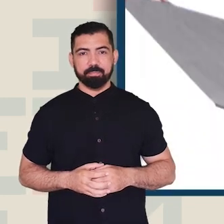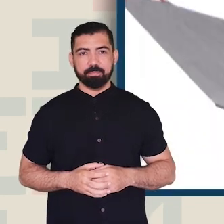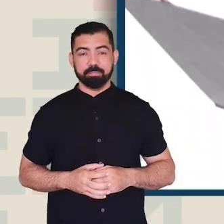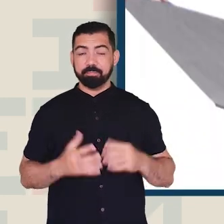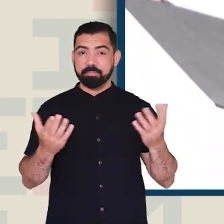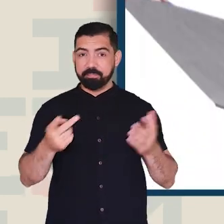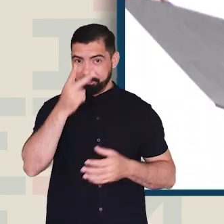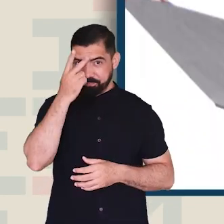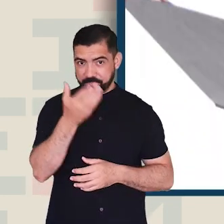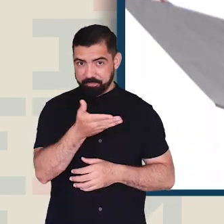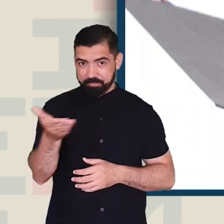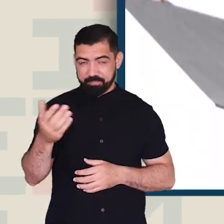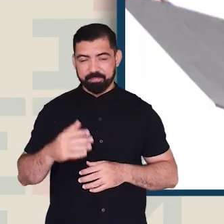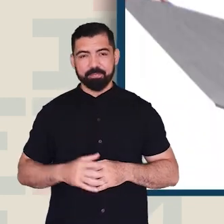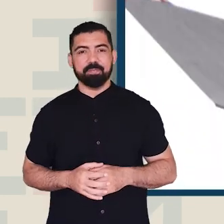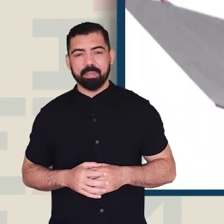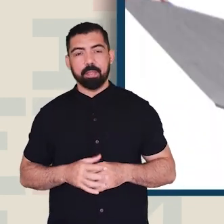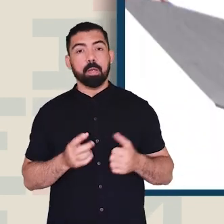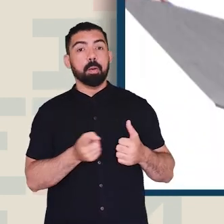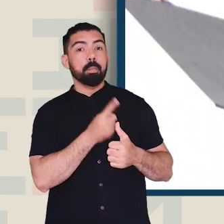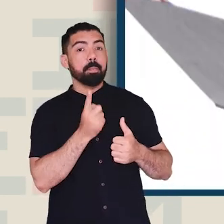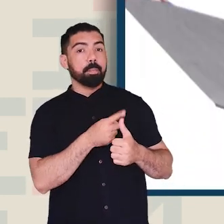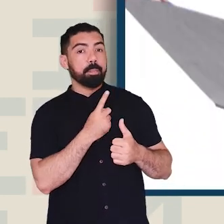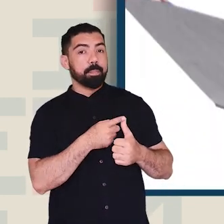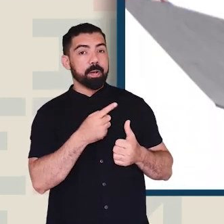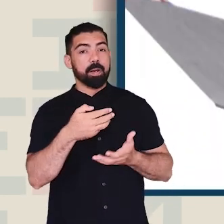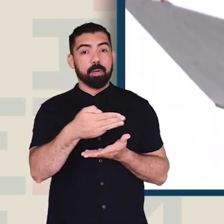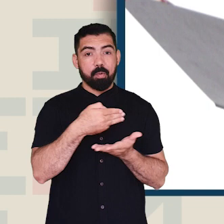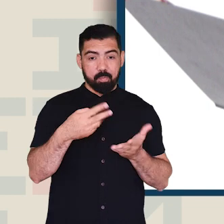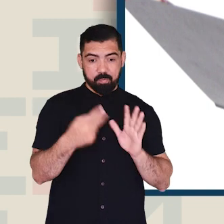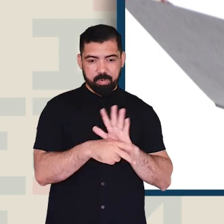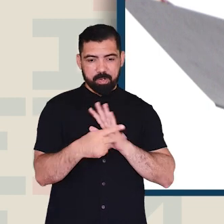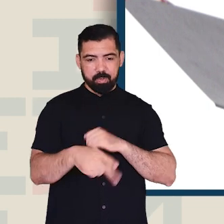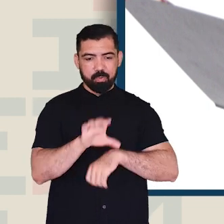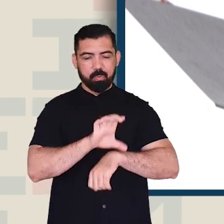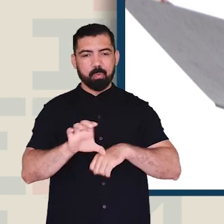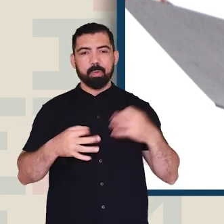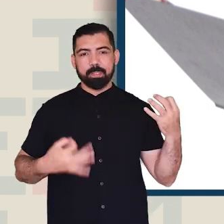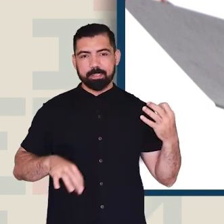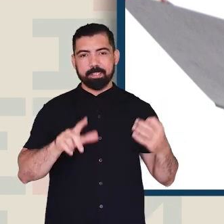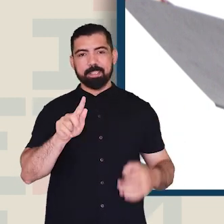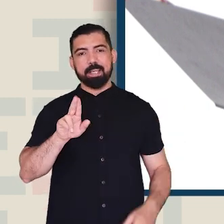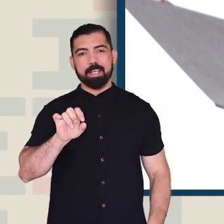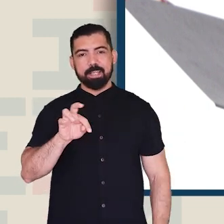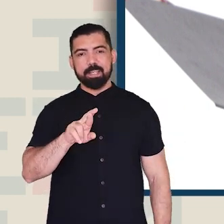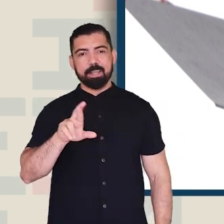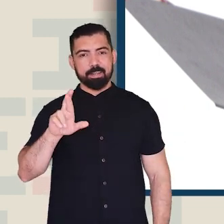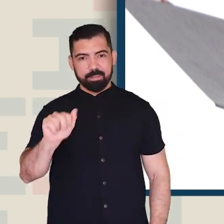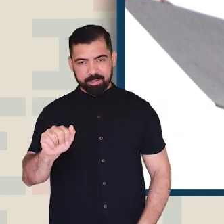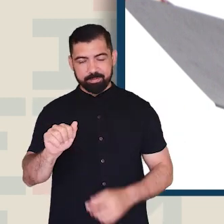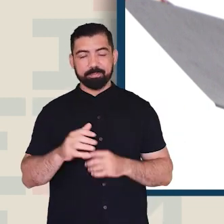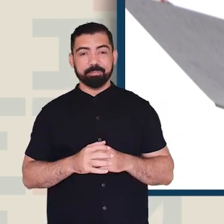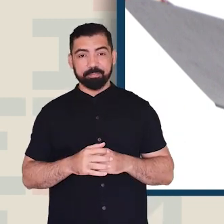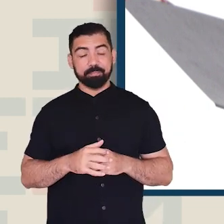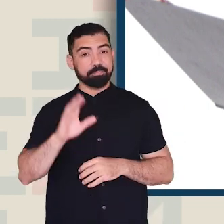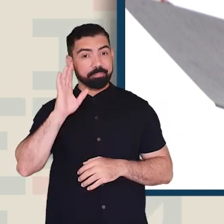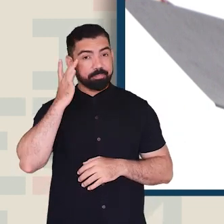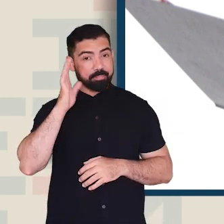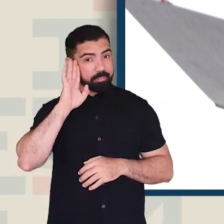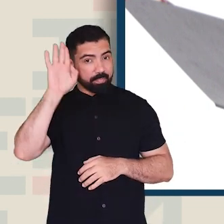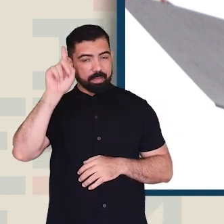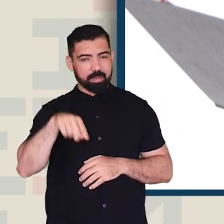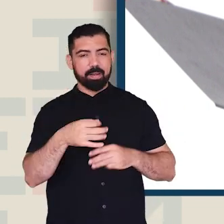Então é isso, gente. Foi o primeiro módulo aqui do curso de guitarra, basicamente de tríades. Aí